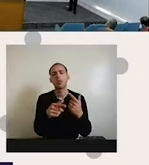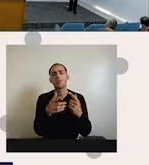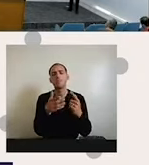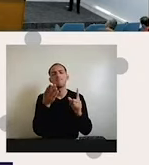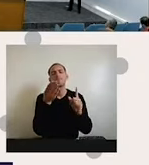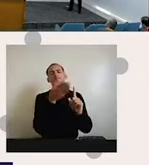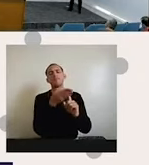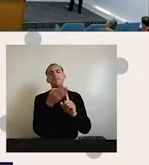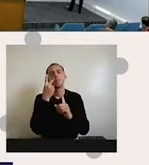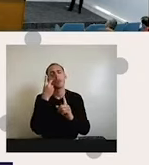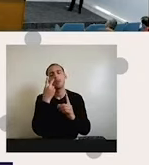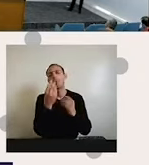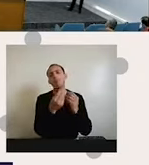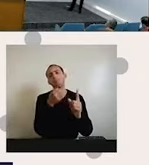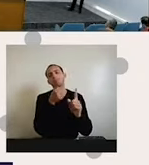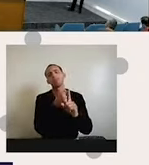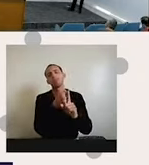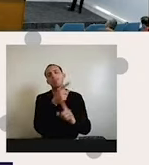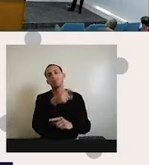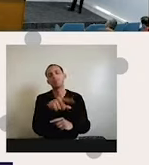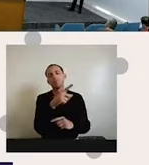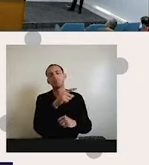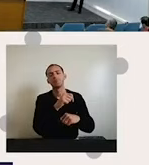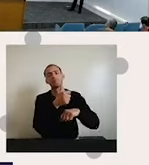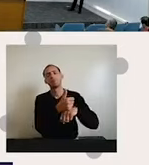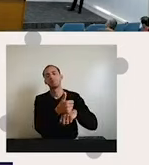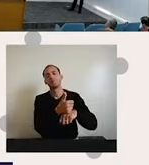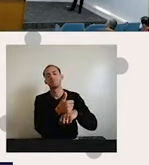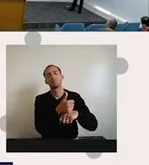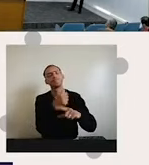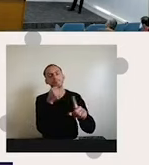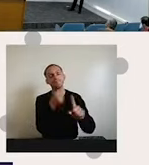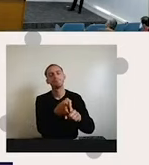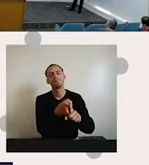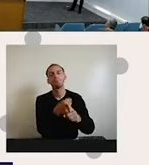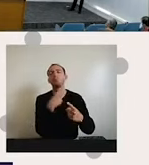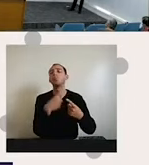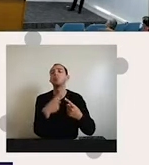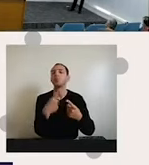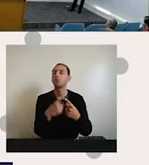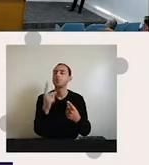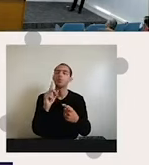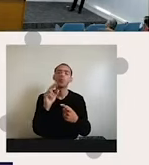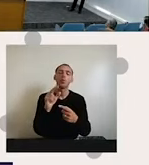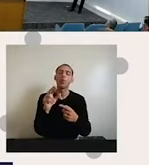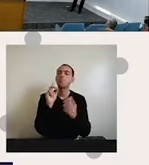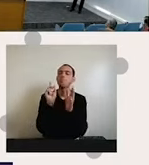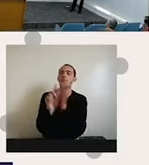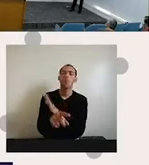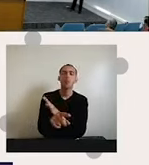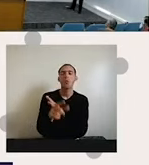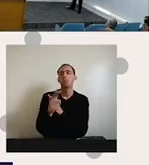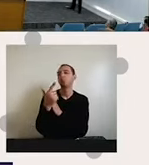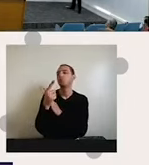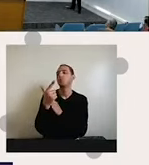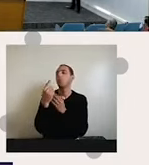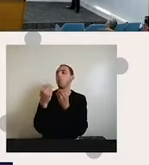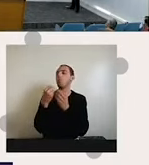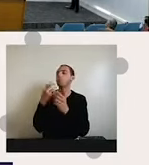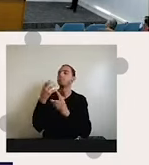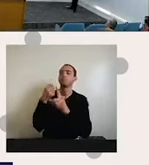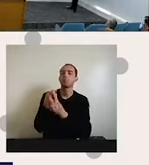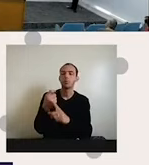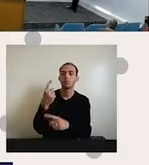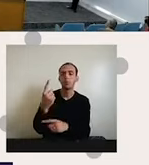é se tem ou se não tem CAT. Se não foi um acidente, aí torna-se a perguntar se não é decorrente de uma doença